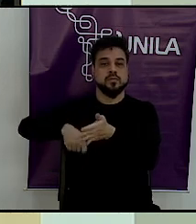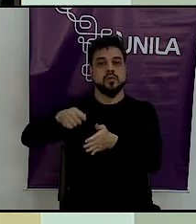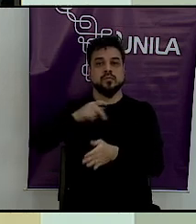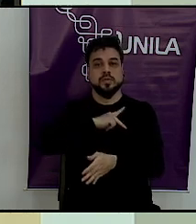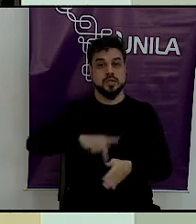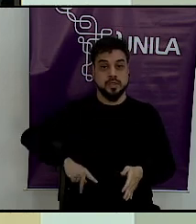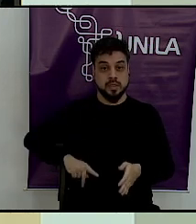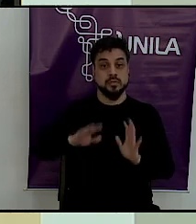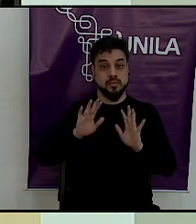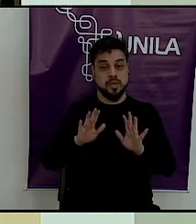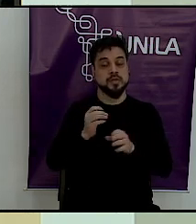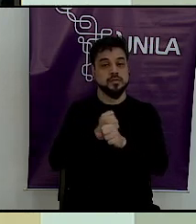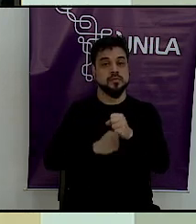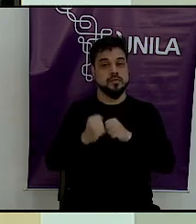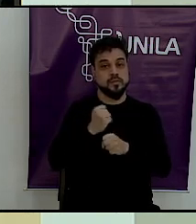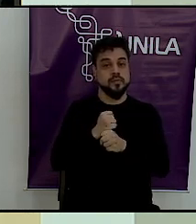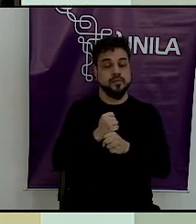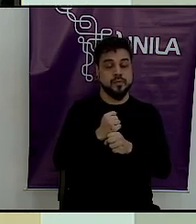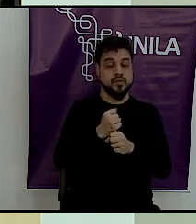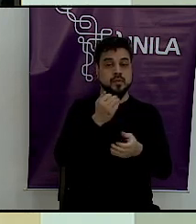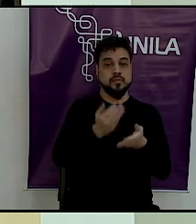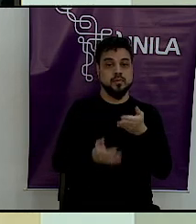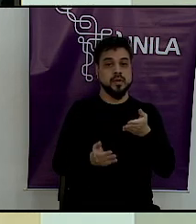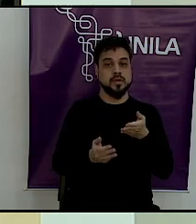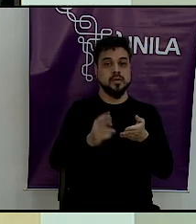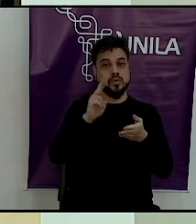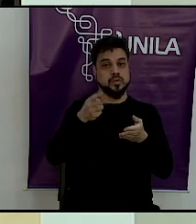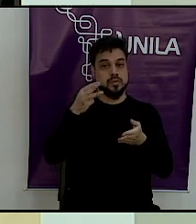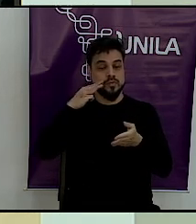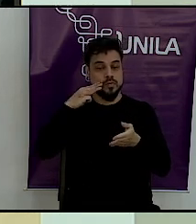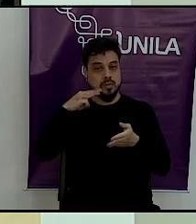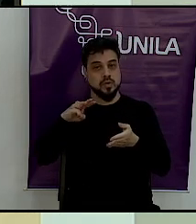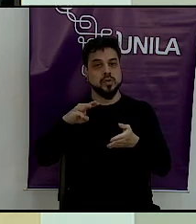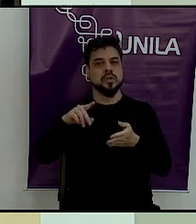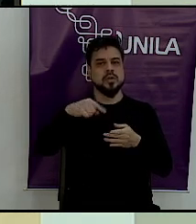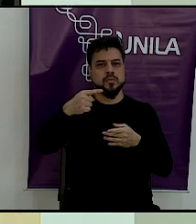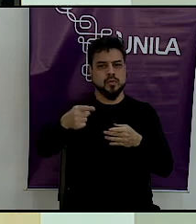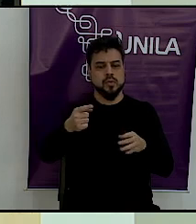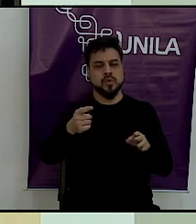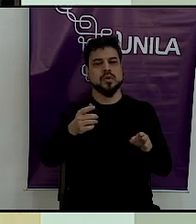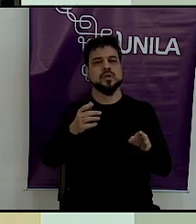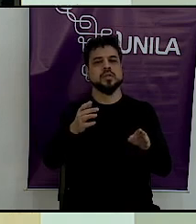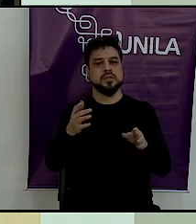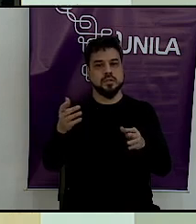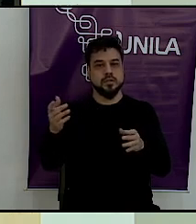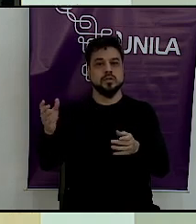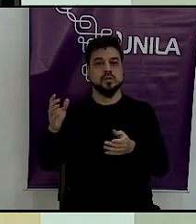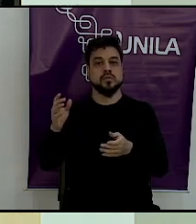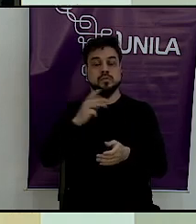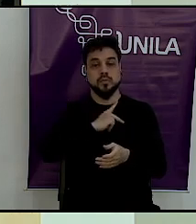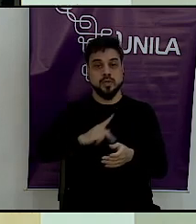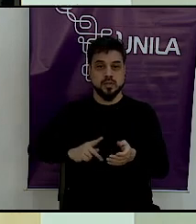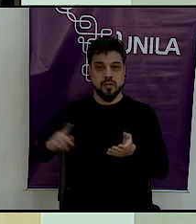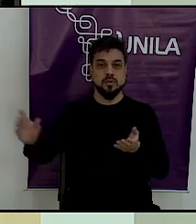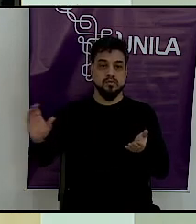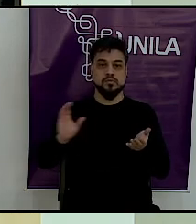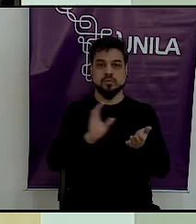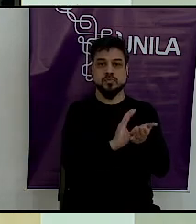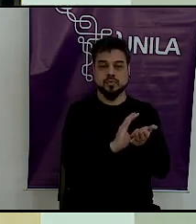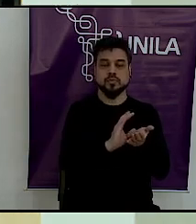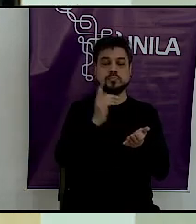é a diretriz. Ano passado tivemos essa perda que foi recomposta, né, até o final do ano. O presidente Lula anunciou